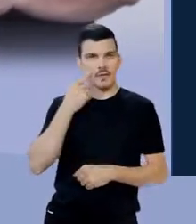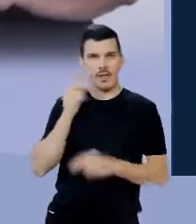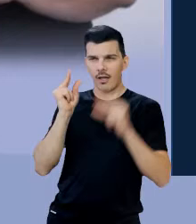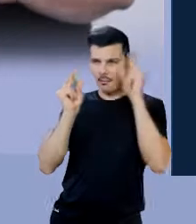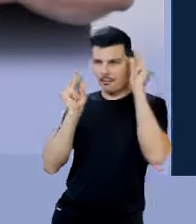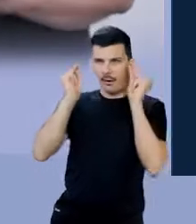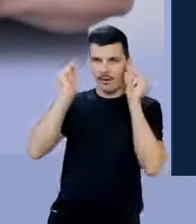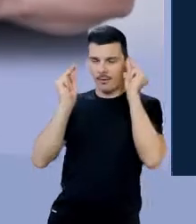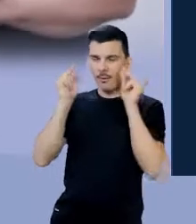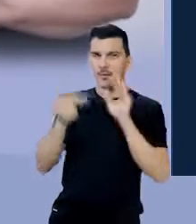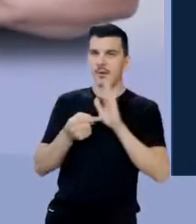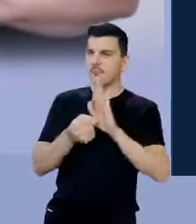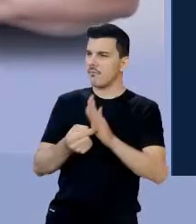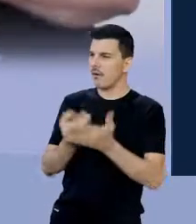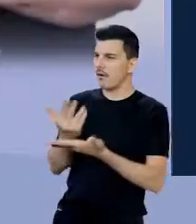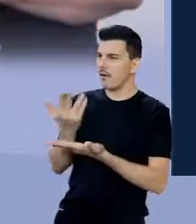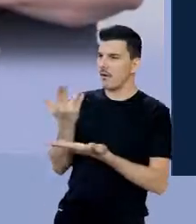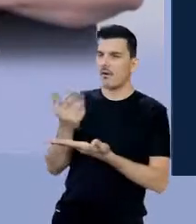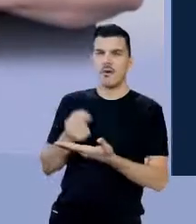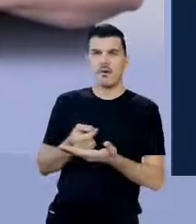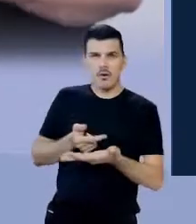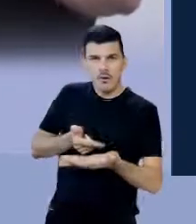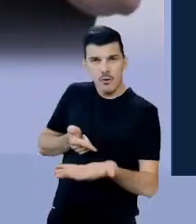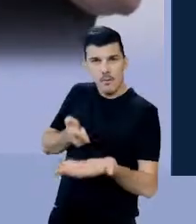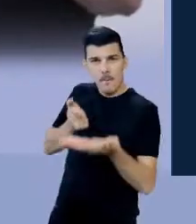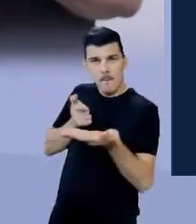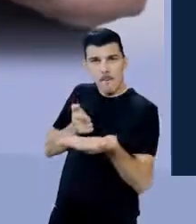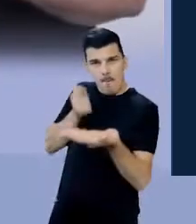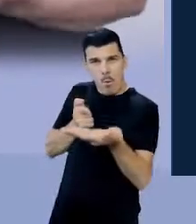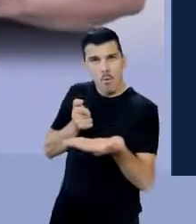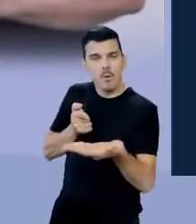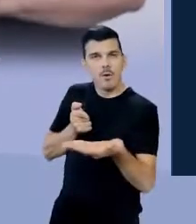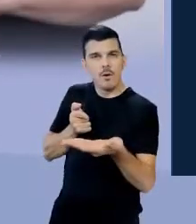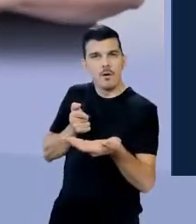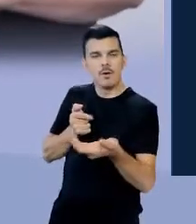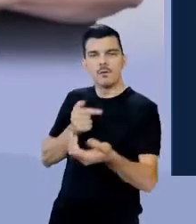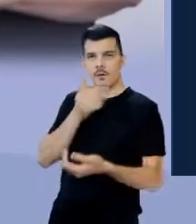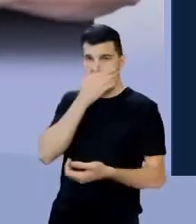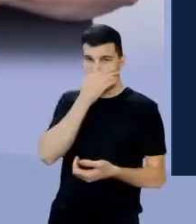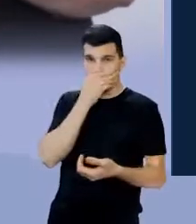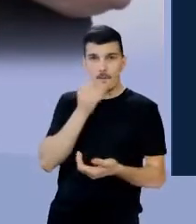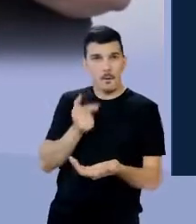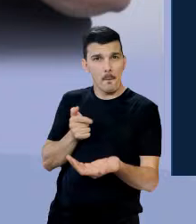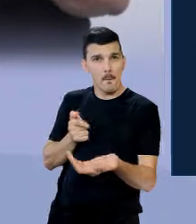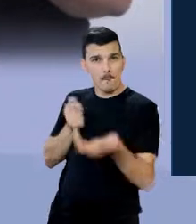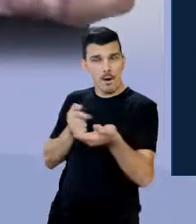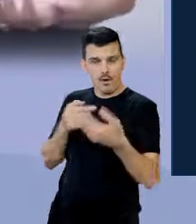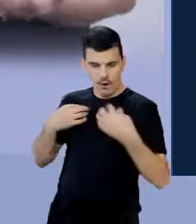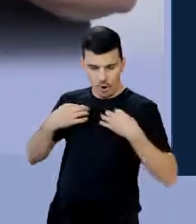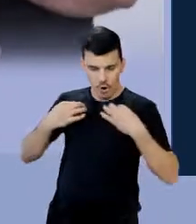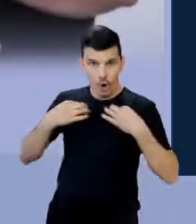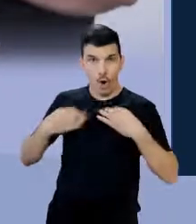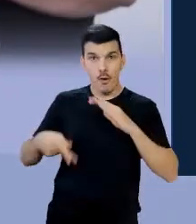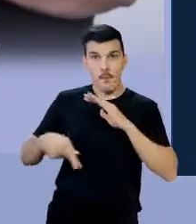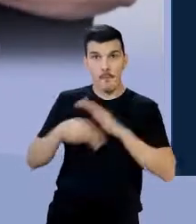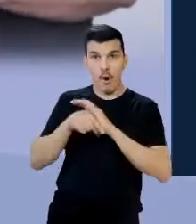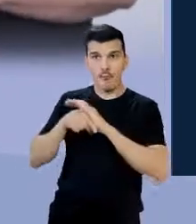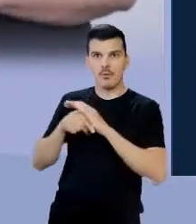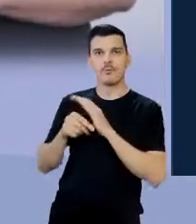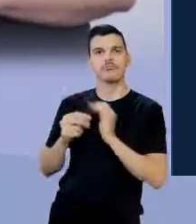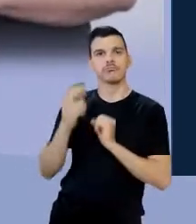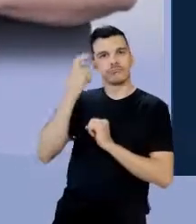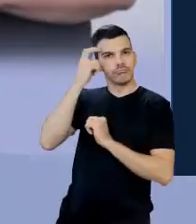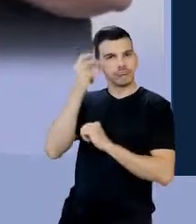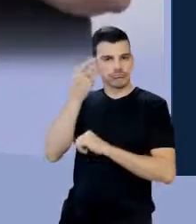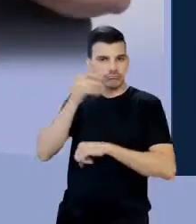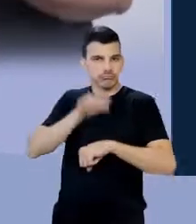1956. Você observa que ele traz à mão uma espingarda e ele está vestido com uma roupa